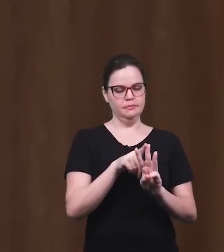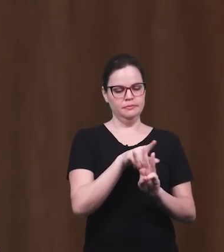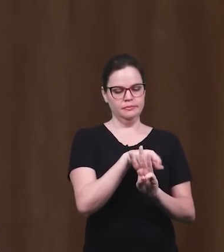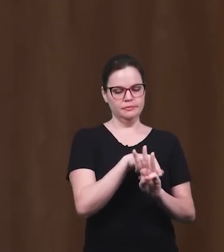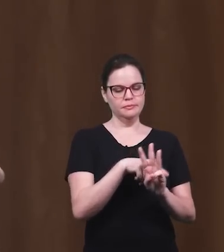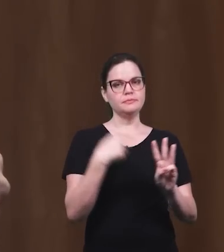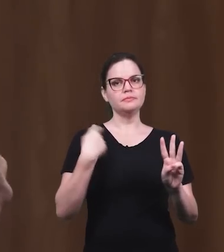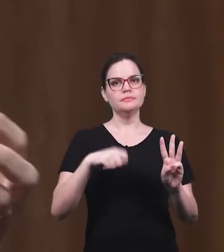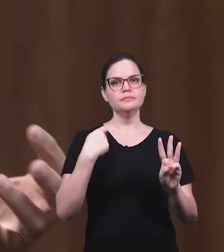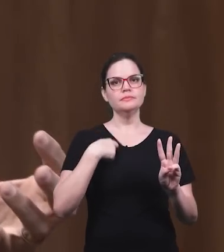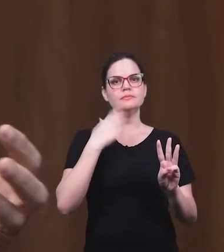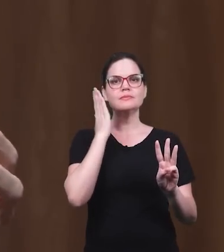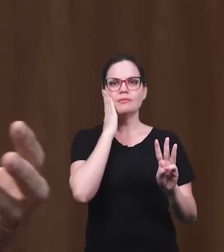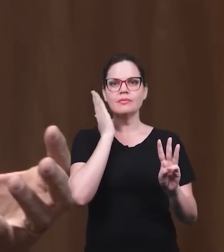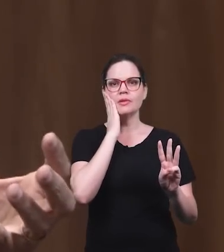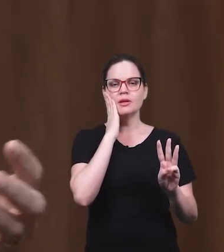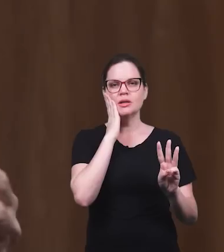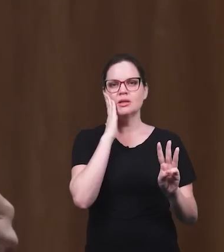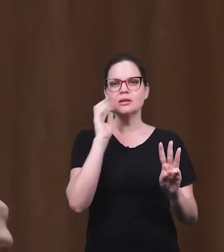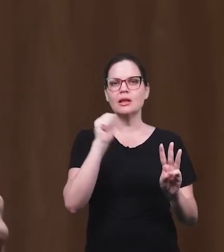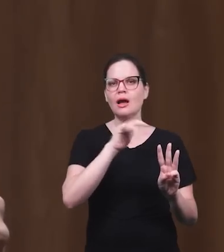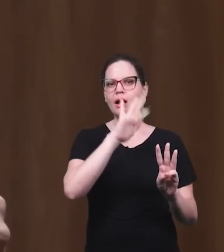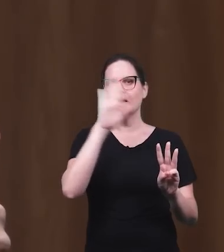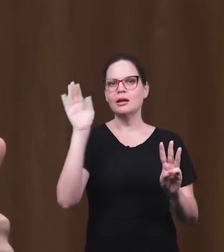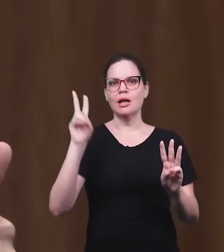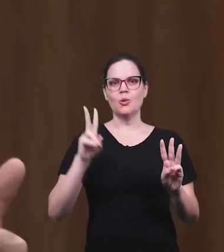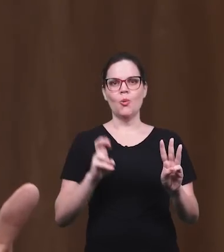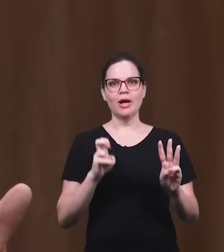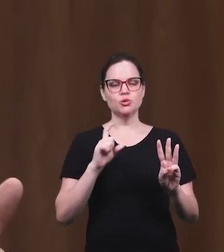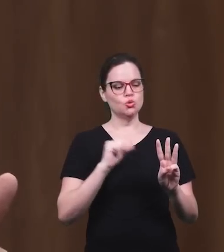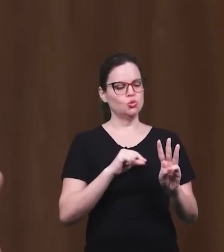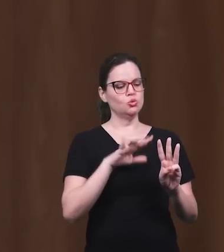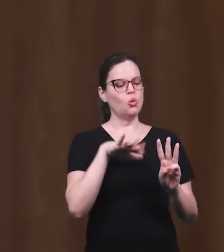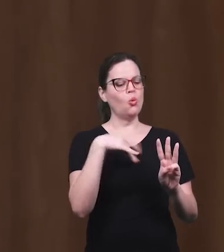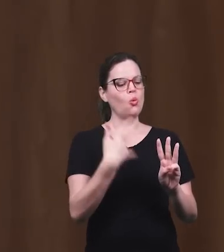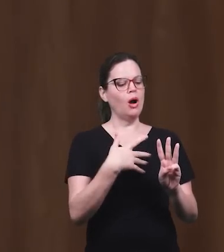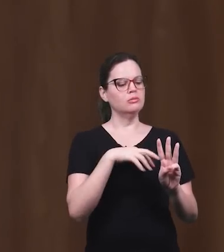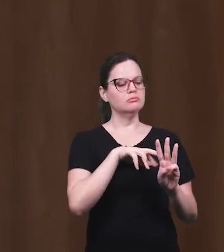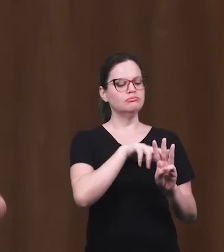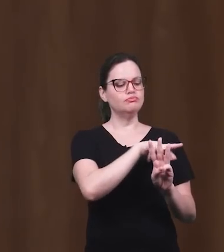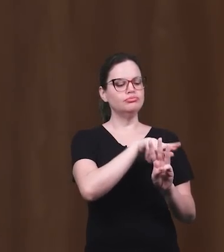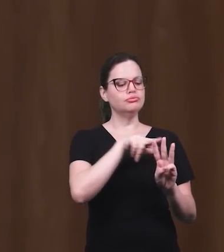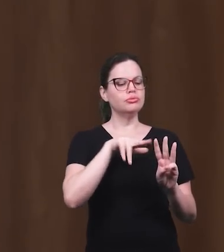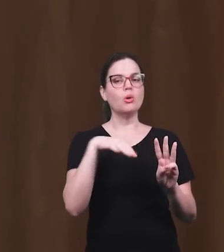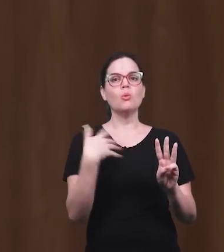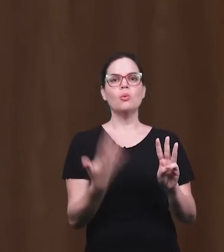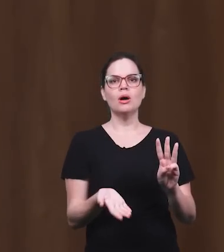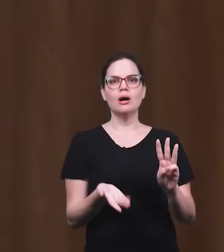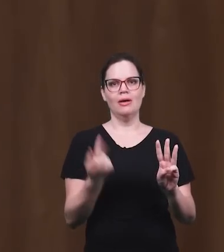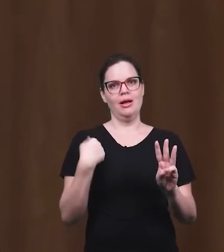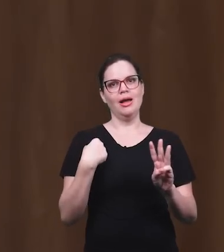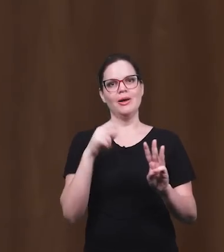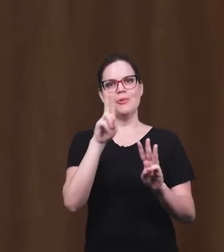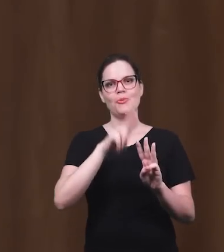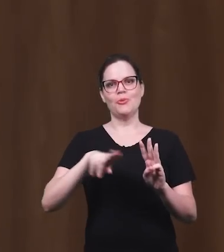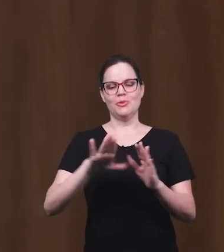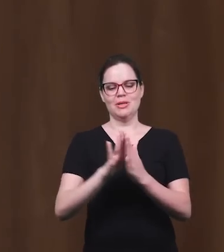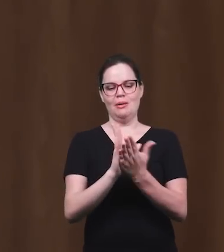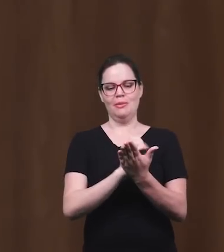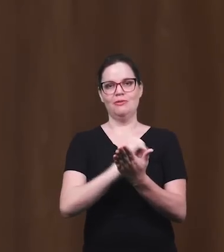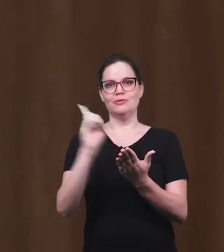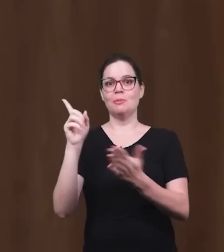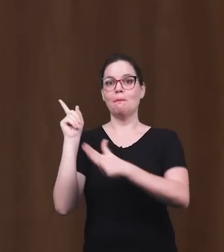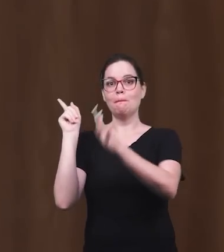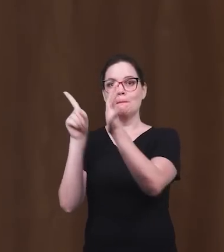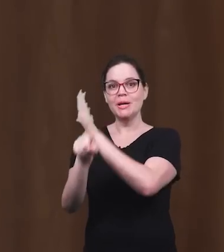Dentro disso, lógico que a primeira opção para discernir os espíritos é você usar a palavra, tanto consultando